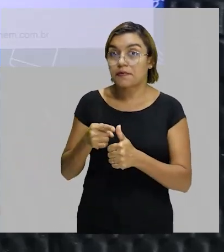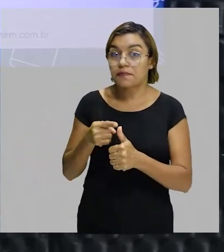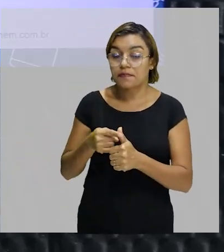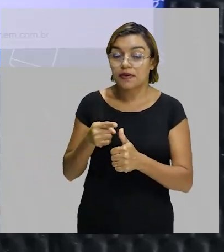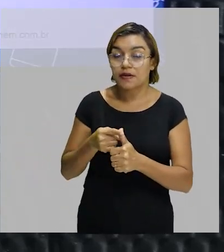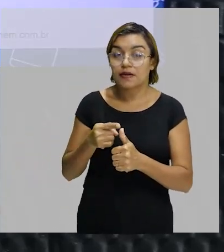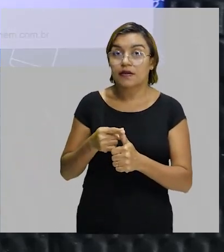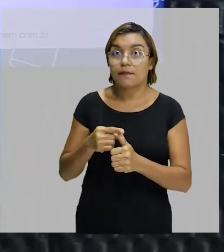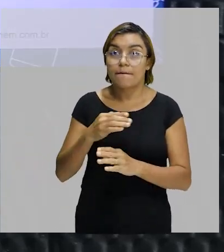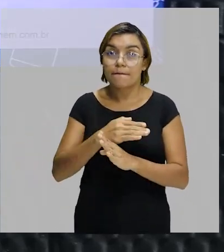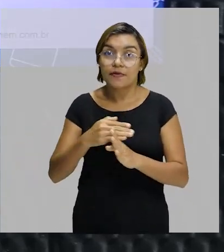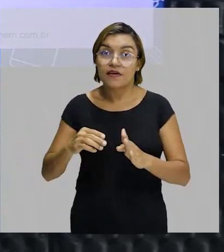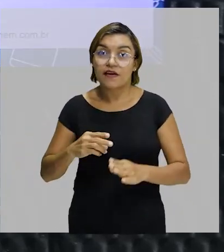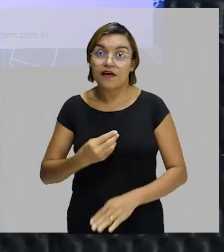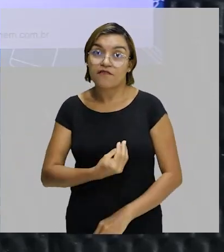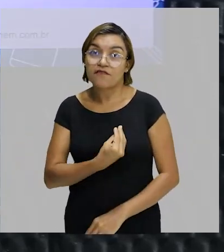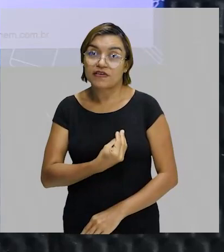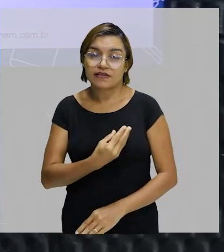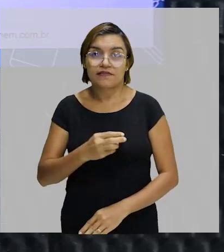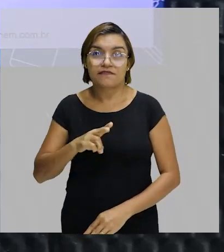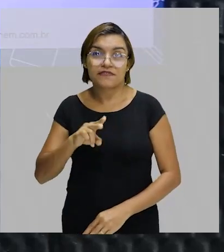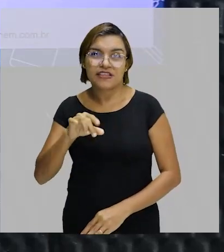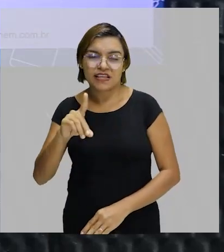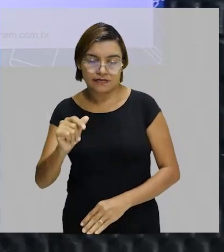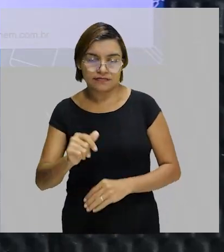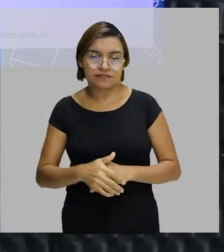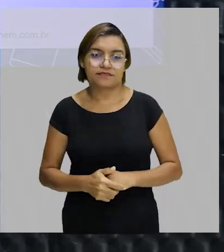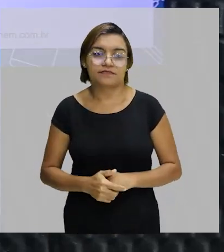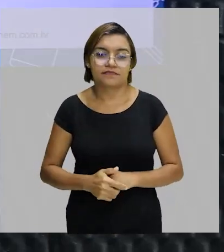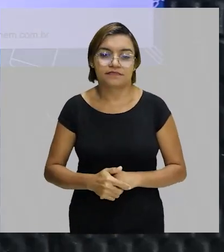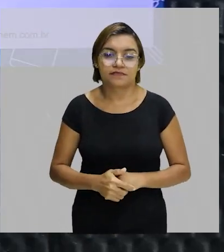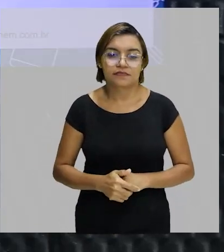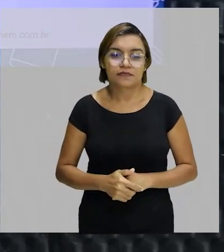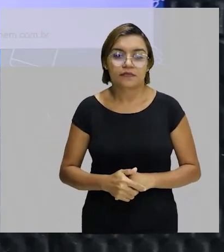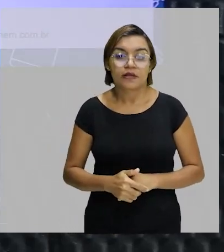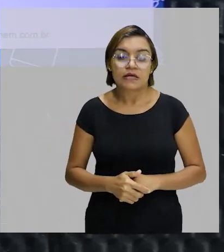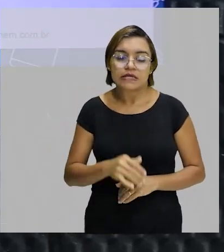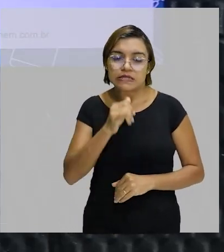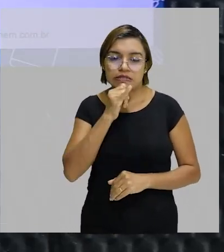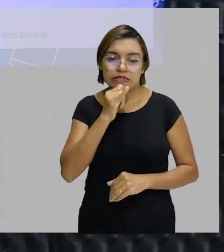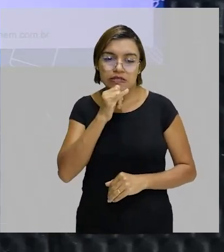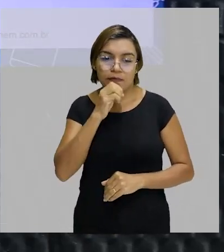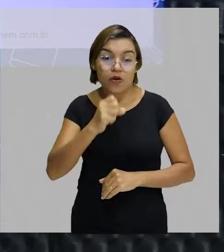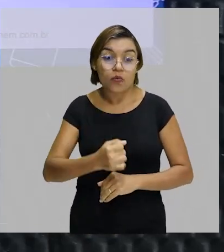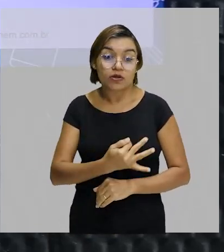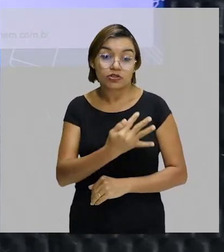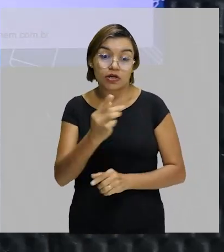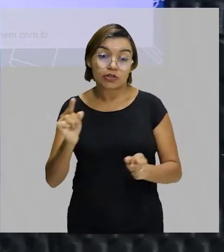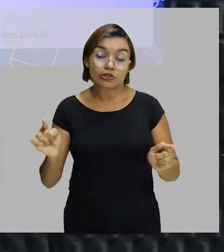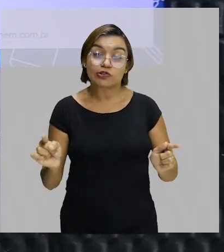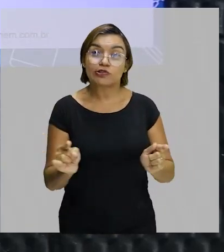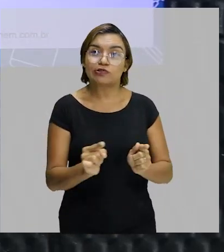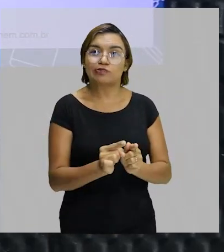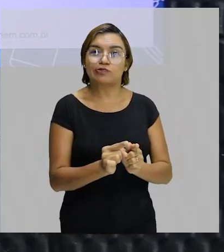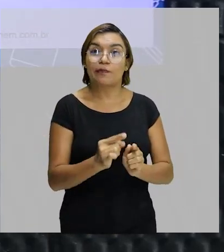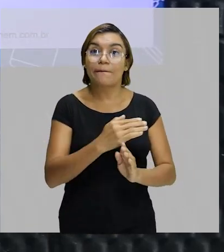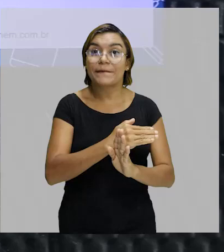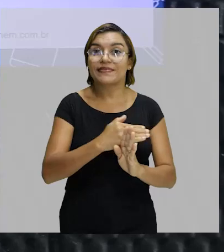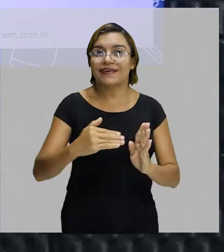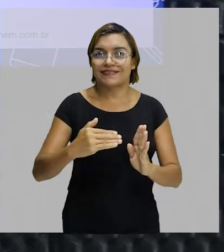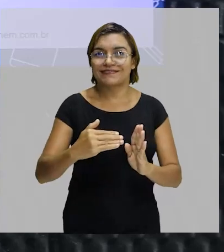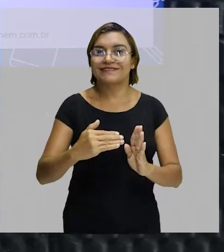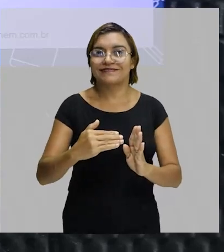meia-vida, o primeiro período, a primeira meia-vida. Então, nessa primeira meia-vida, a quantidade vai ser reduzida pela